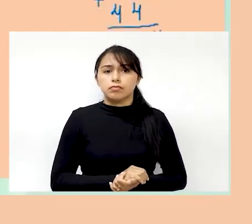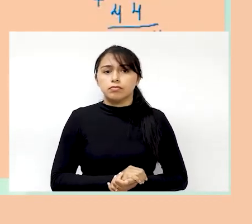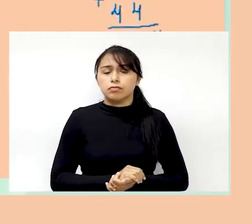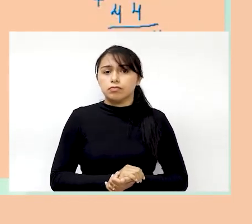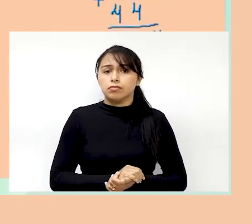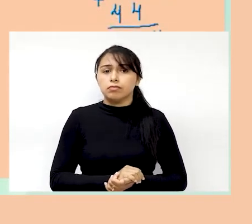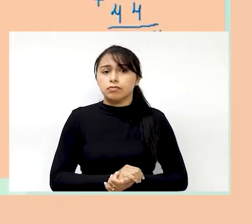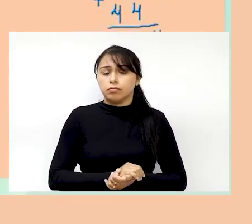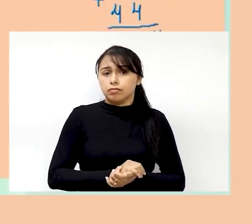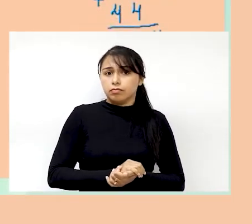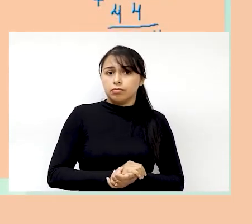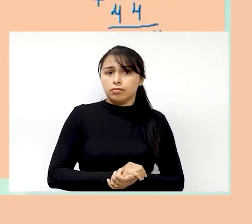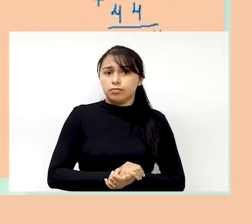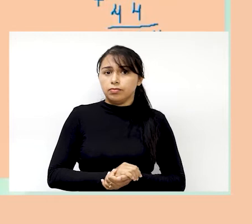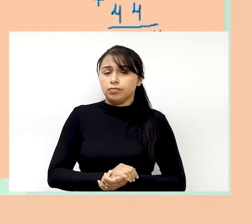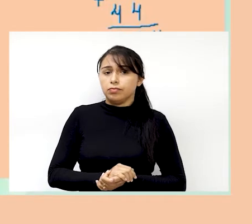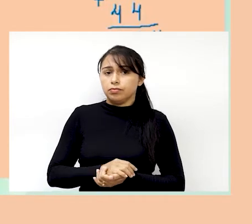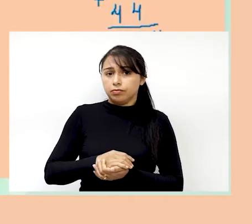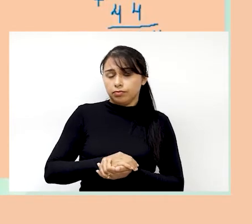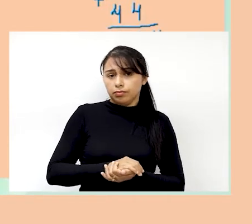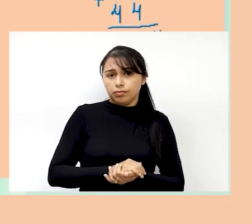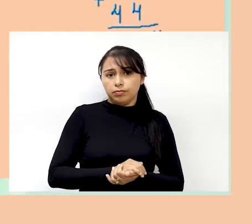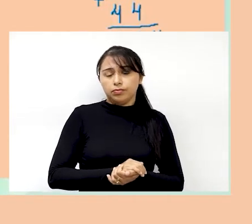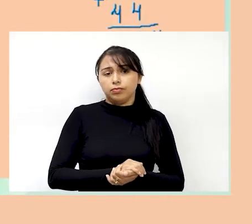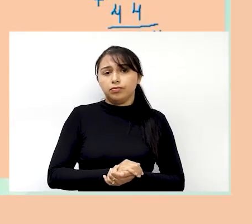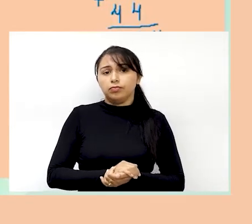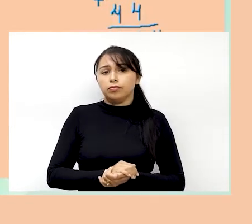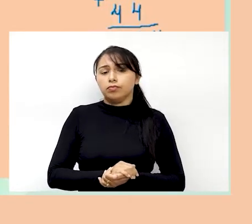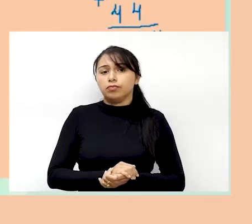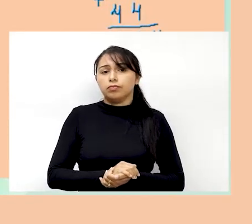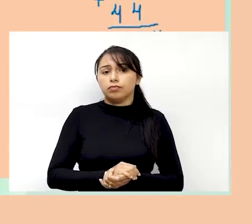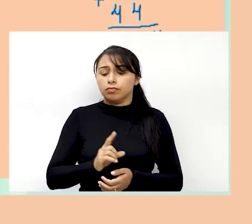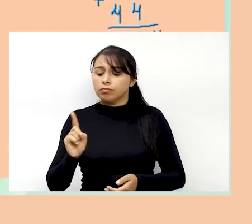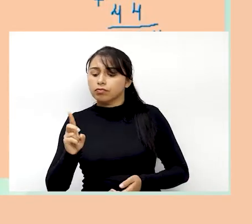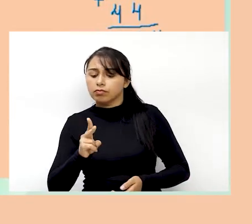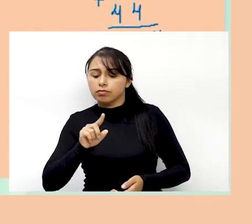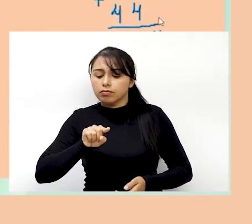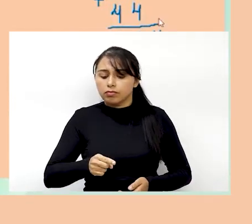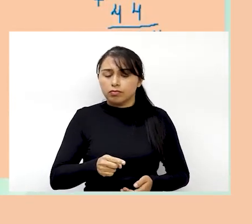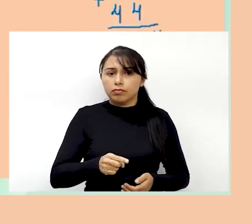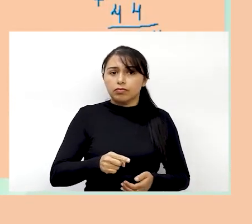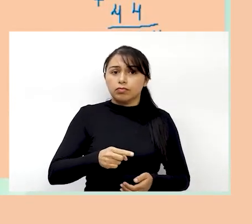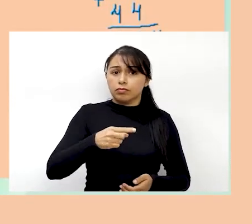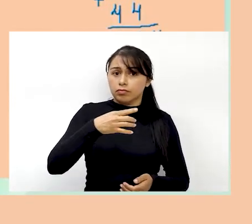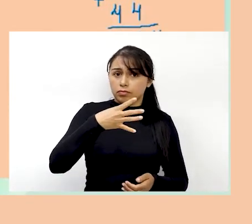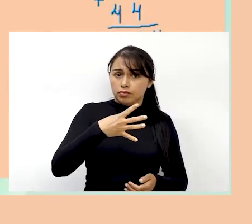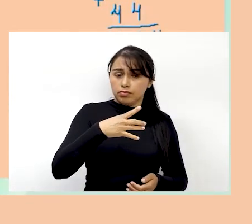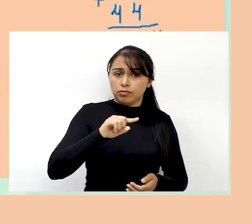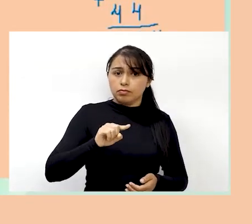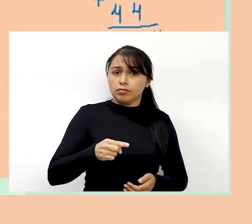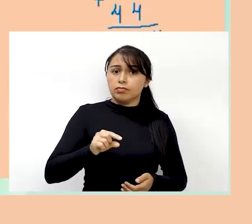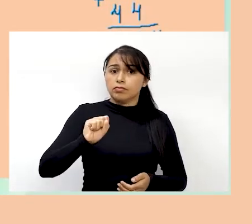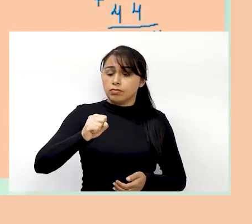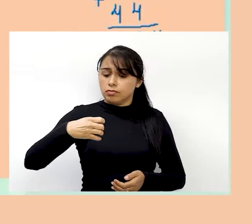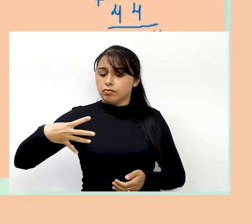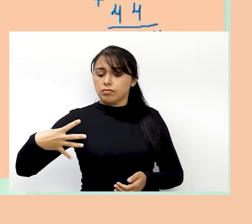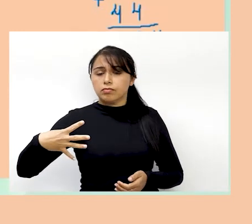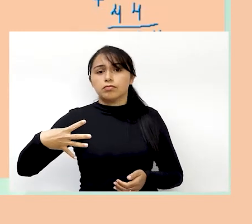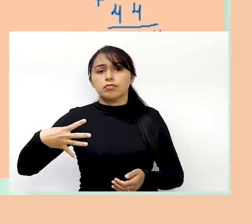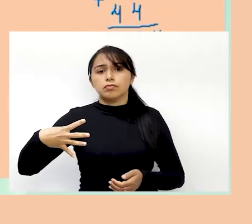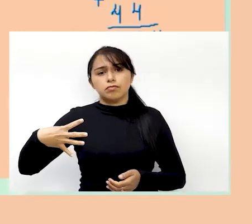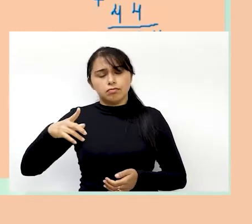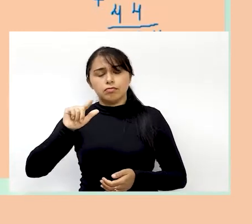Então, 4. 4 mais 4, 8 e 4. Duas casas depois da vírgula, 4,84. Então, já chegou perto